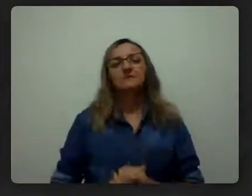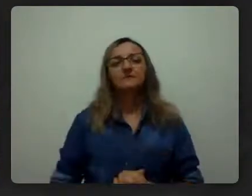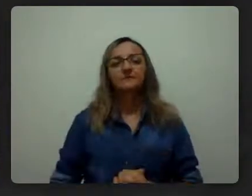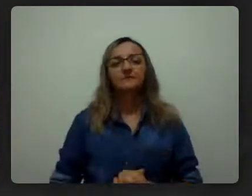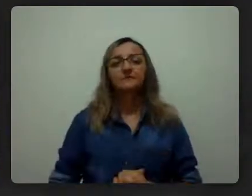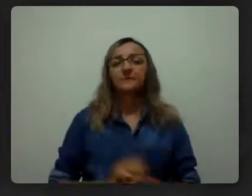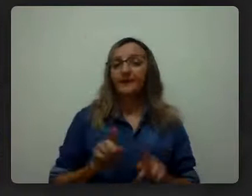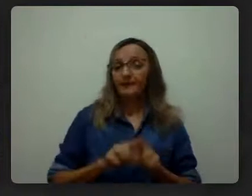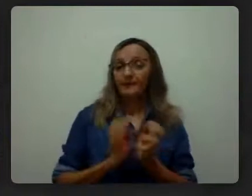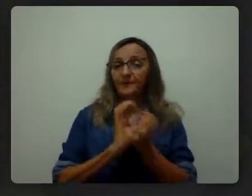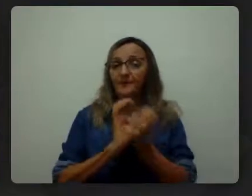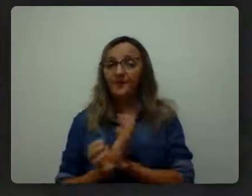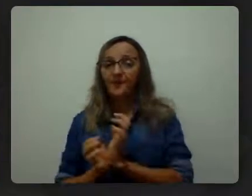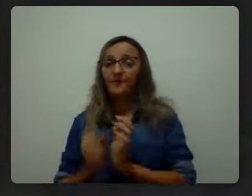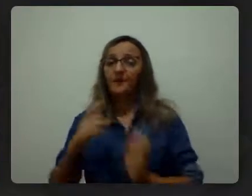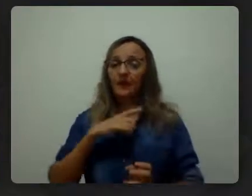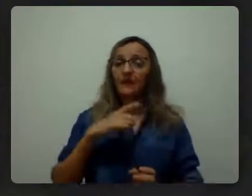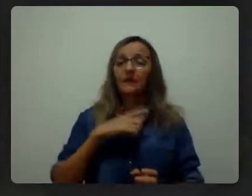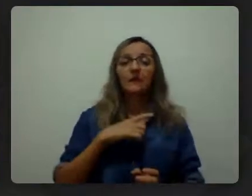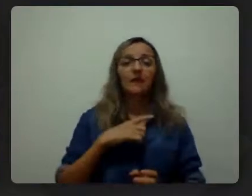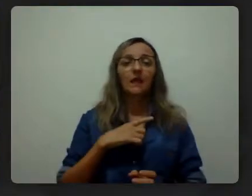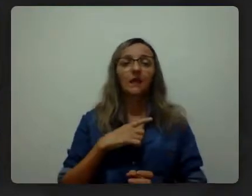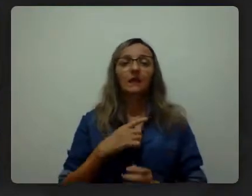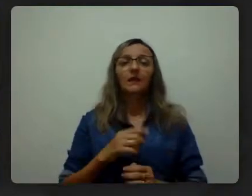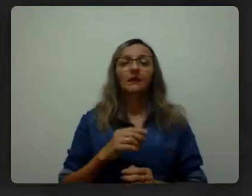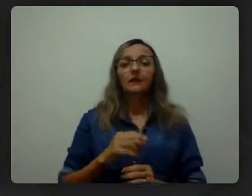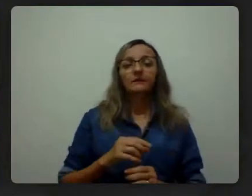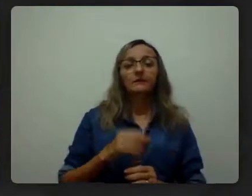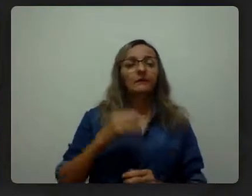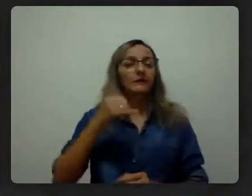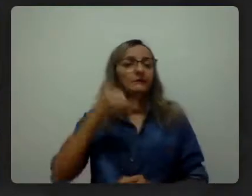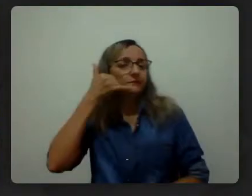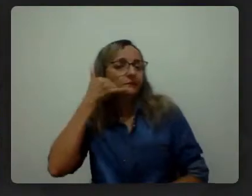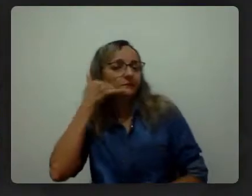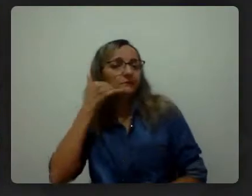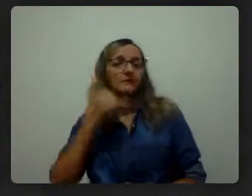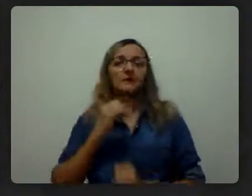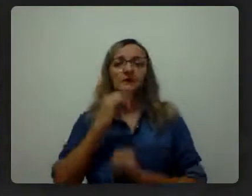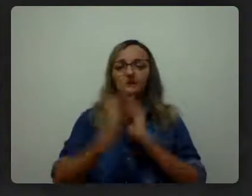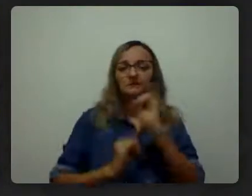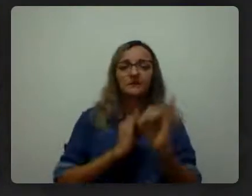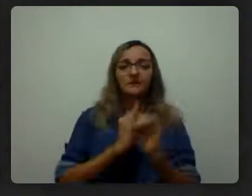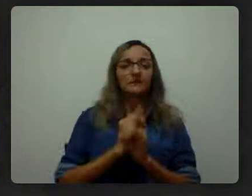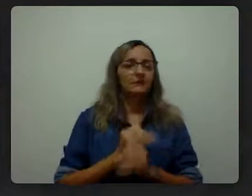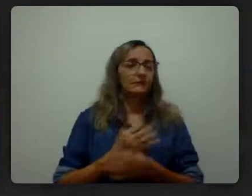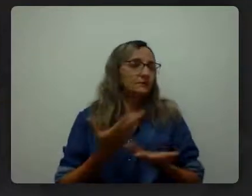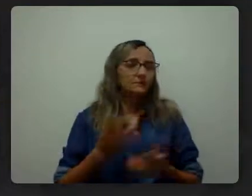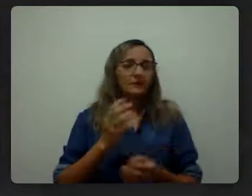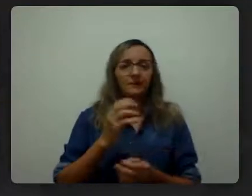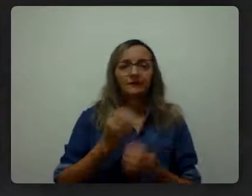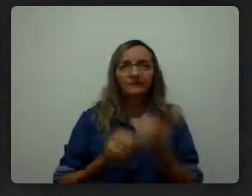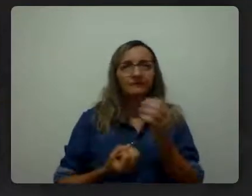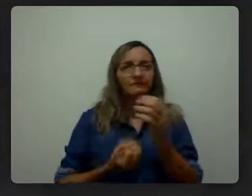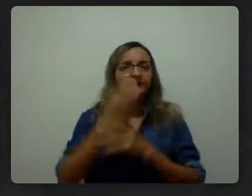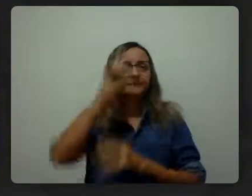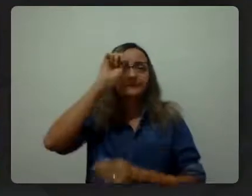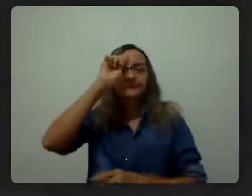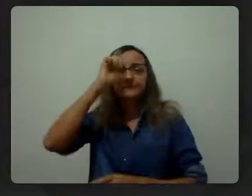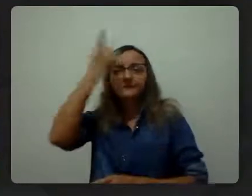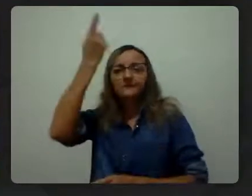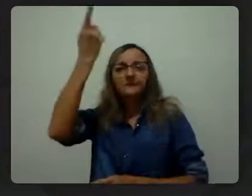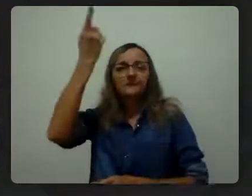maratona e fala, meu Deus, eu consegui em 3 dias... tirar um projeto do papel que há 3 anos eu não conseguia fazer, eu estava tentando. Então, é isso,